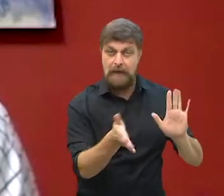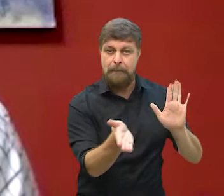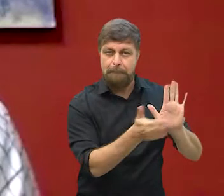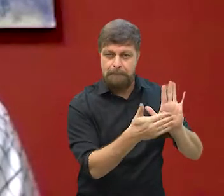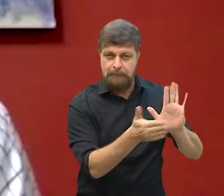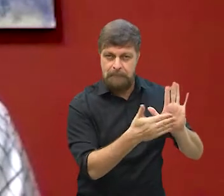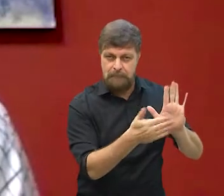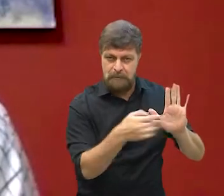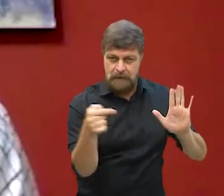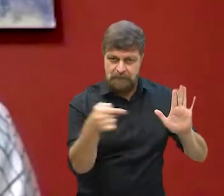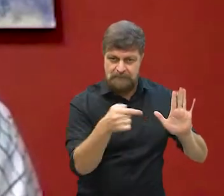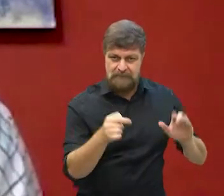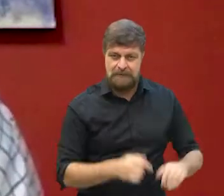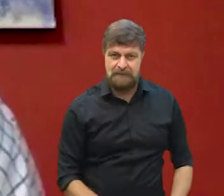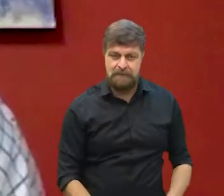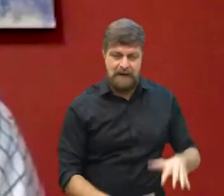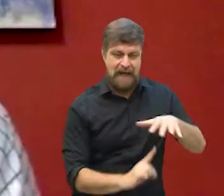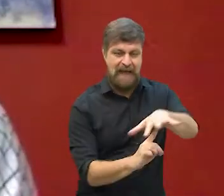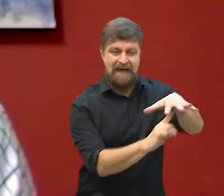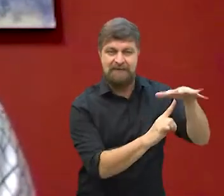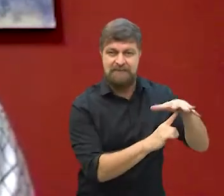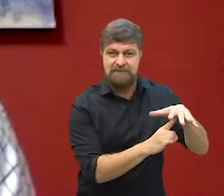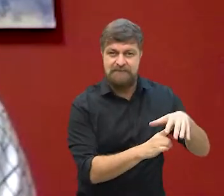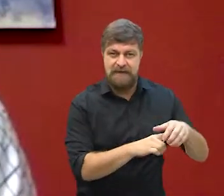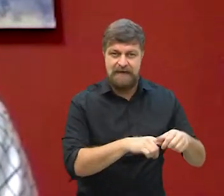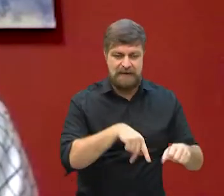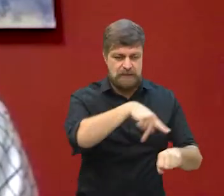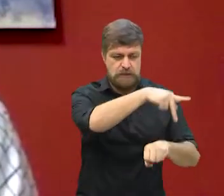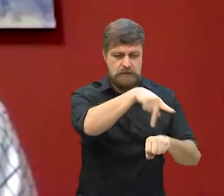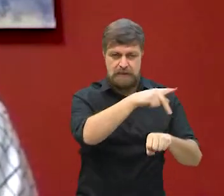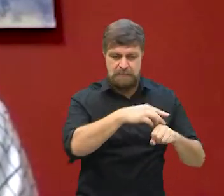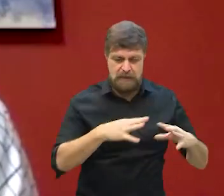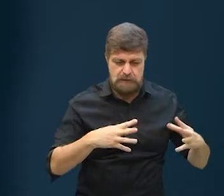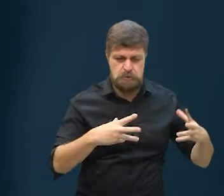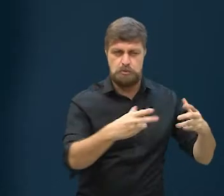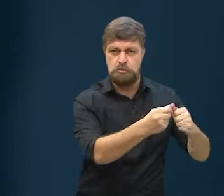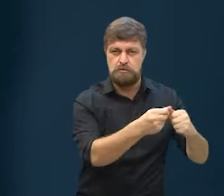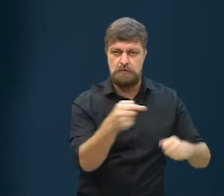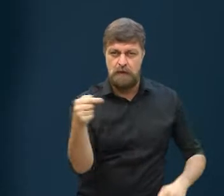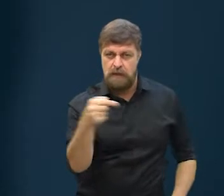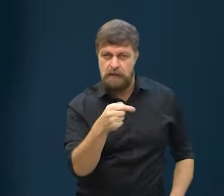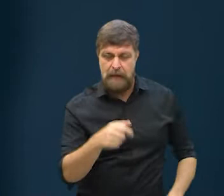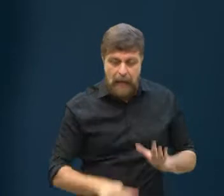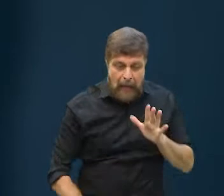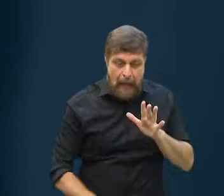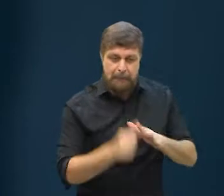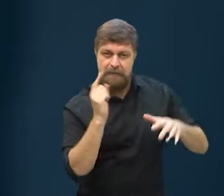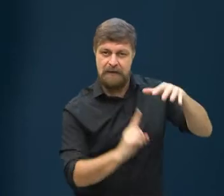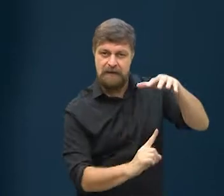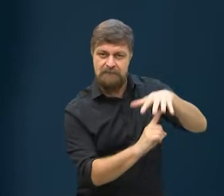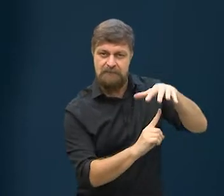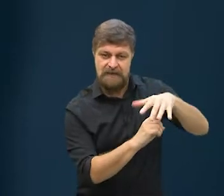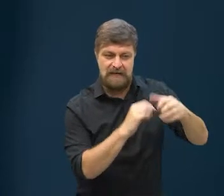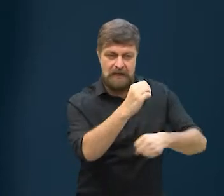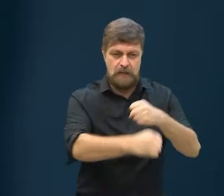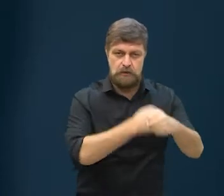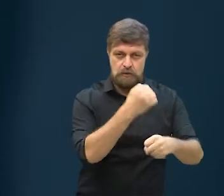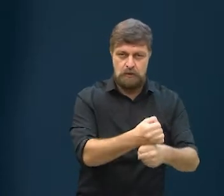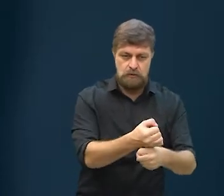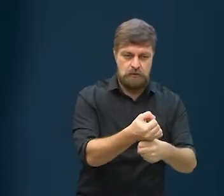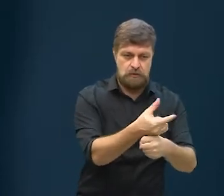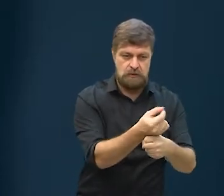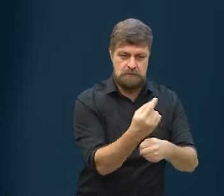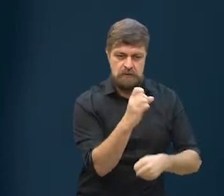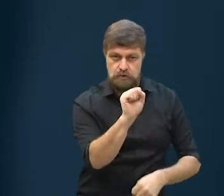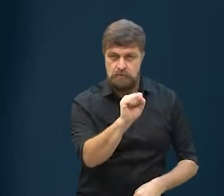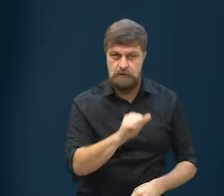né? Para feiras internacionais. E aí a gente foi estrear numa feira internacional, primeiramente, em 2018. A